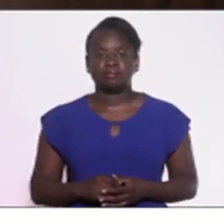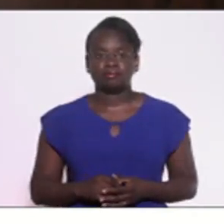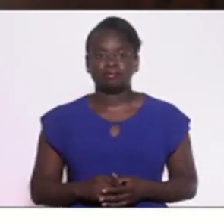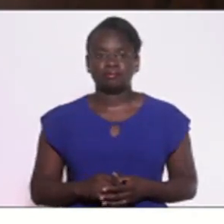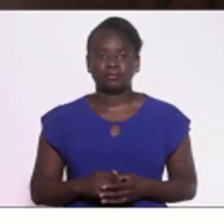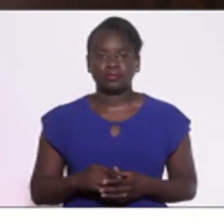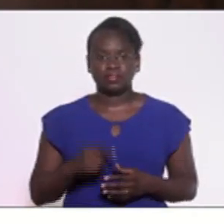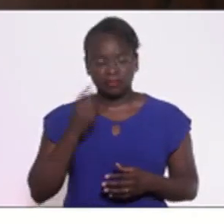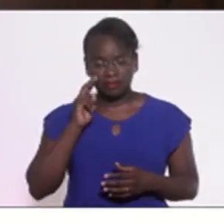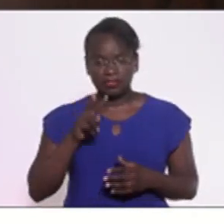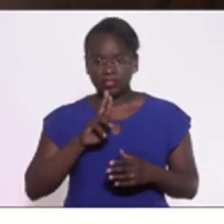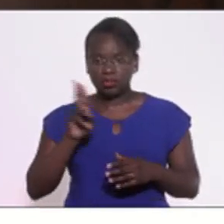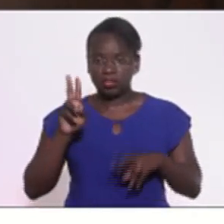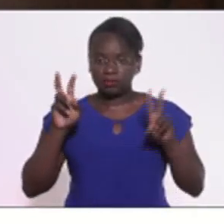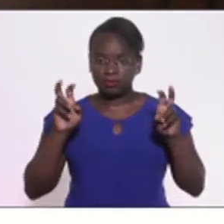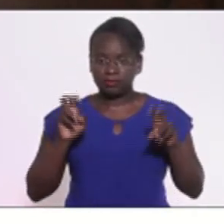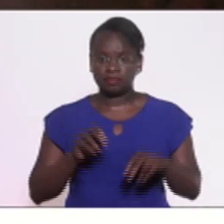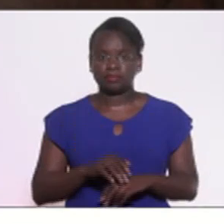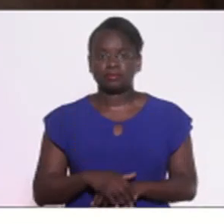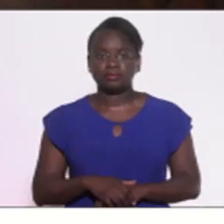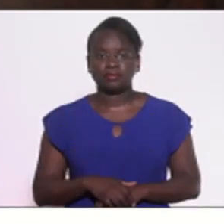vou até ver o título aqui,